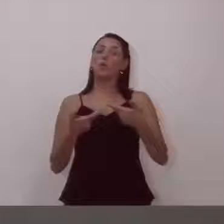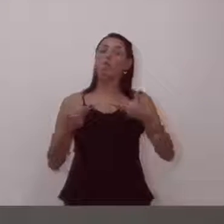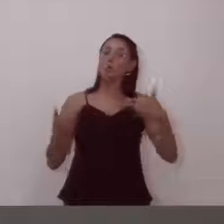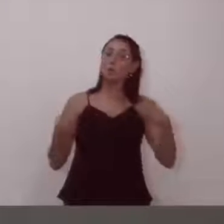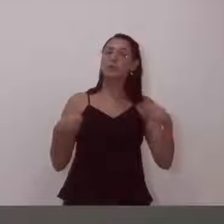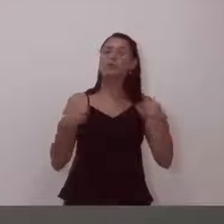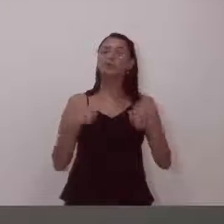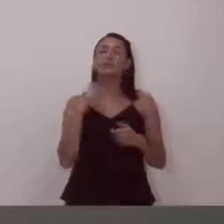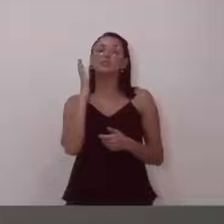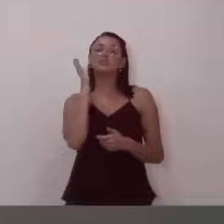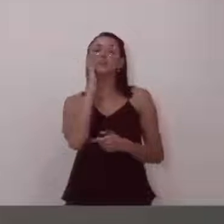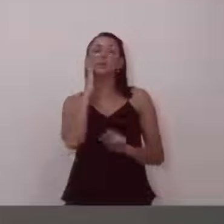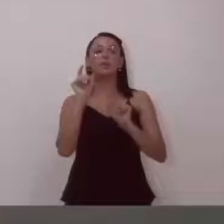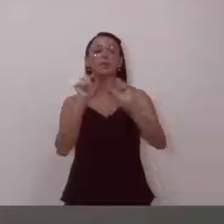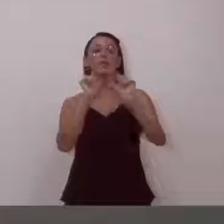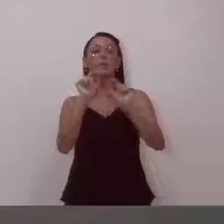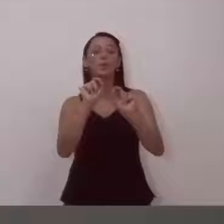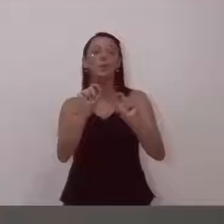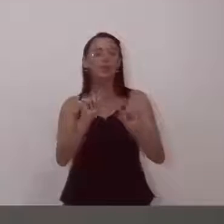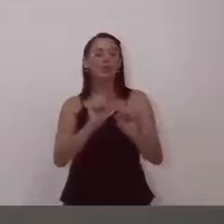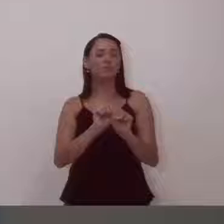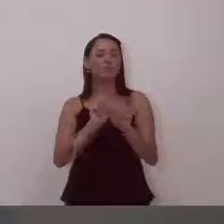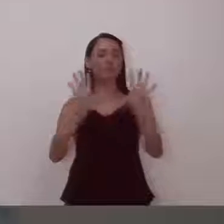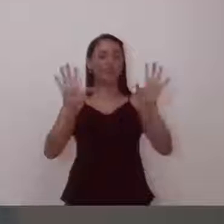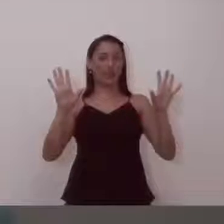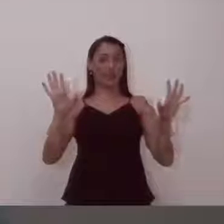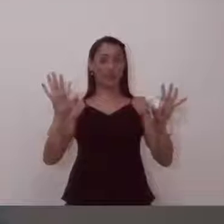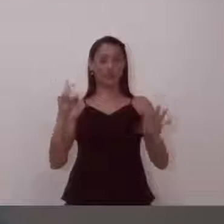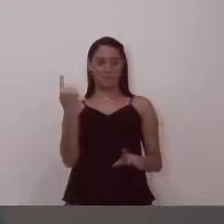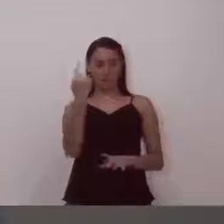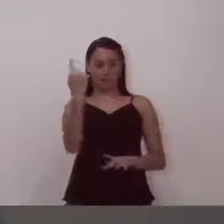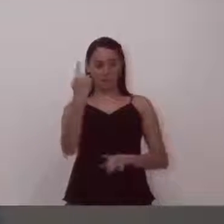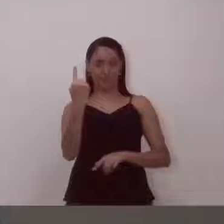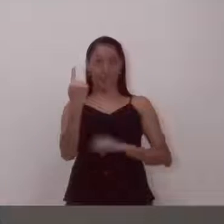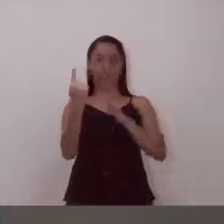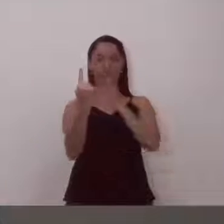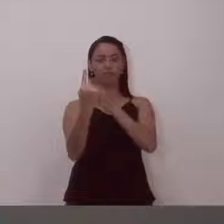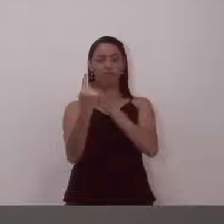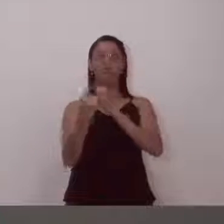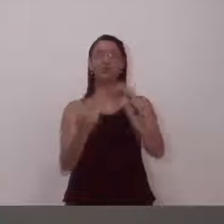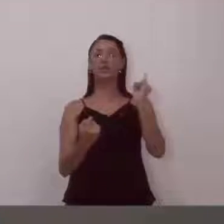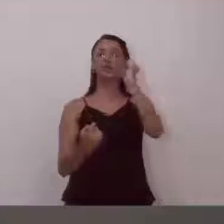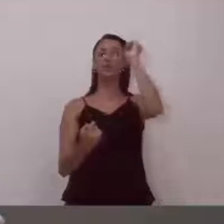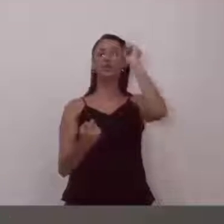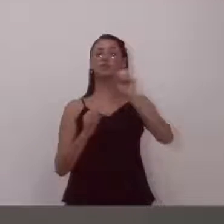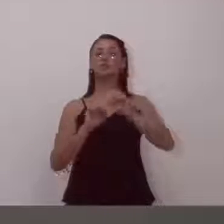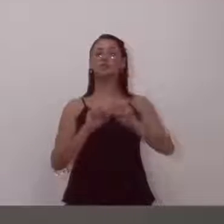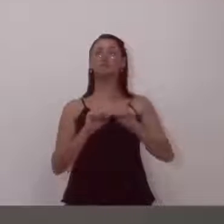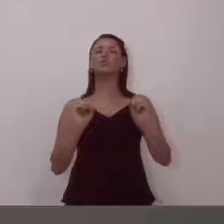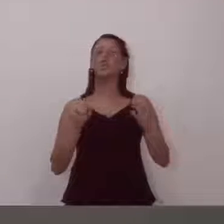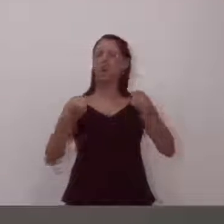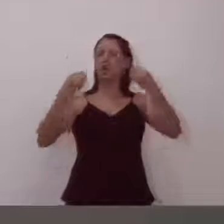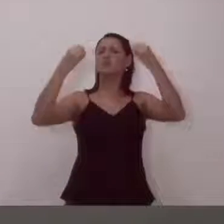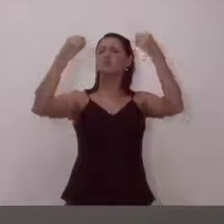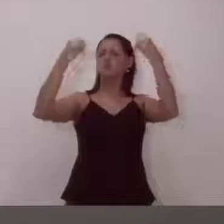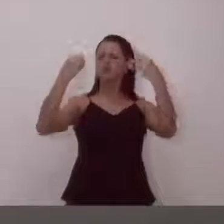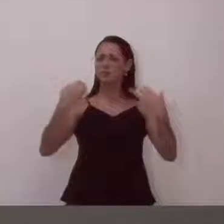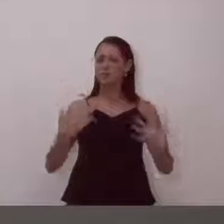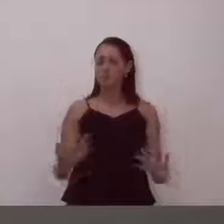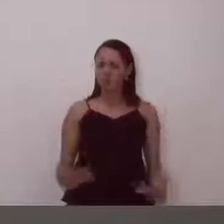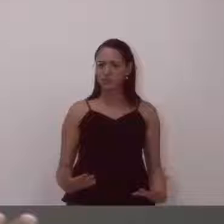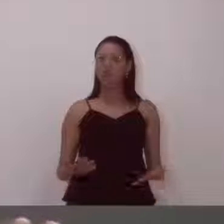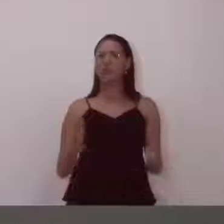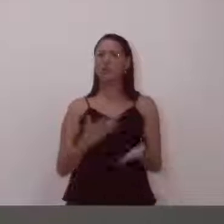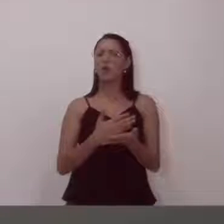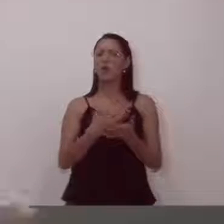desmistificar, não é? Então, a primeira questão que eu vejo importante, ele explicou muito claramente, fez aí um referendo, né, desde